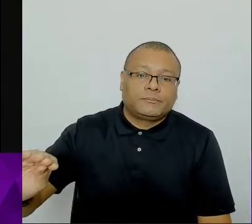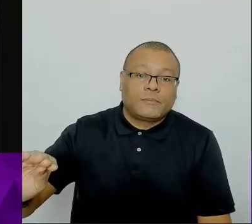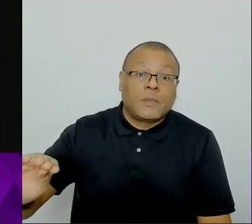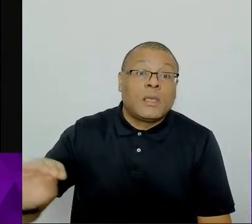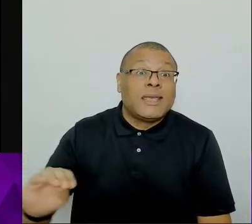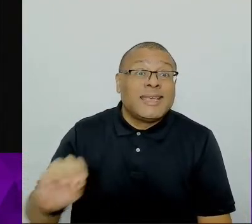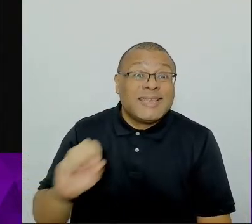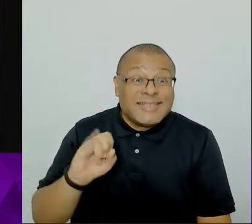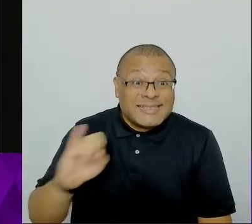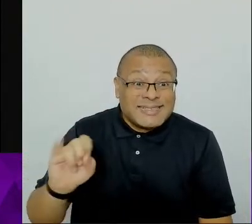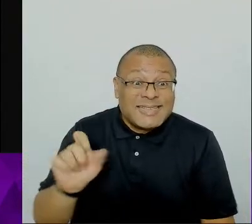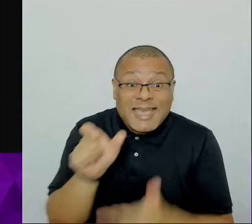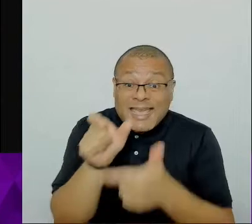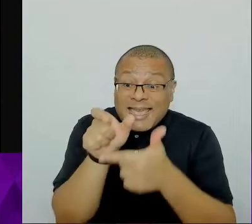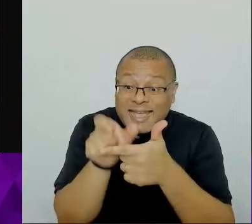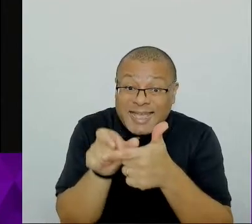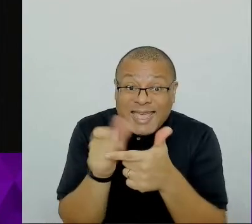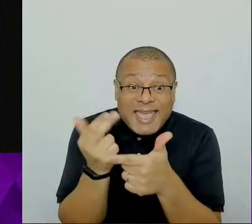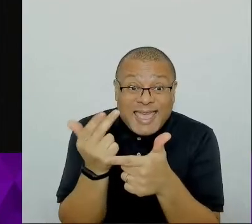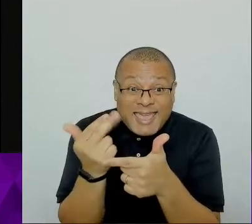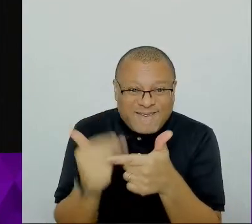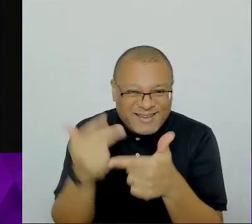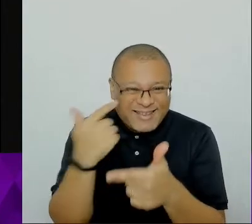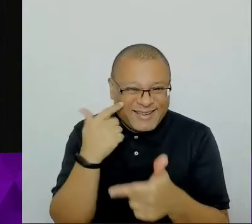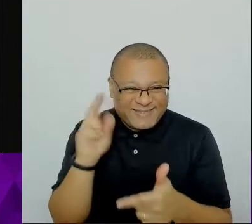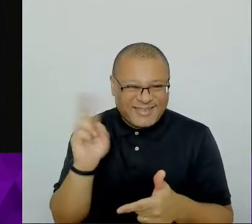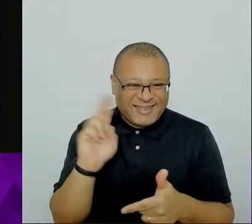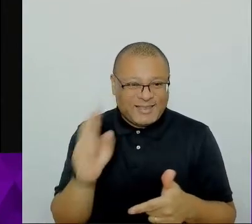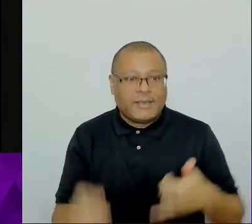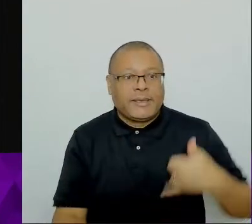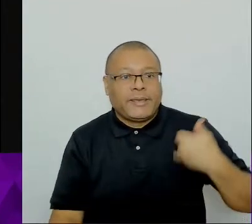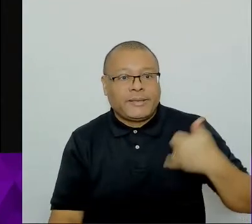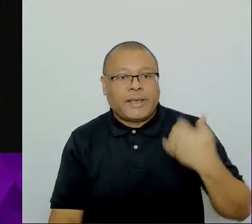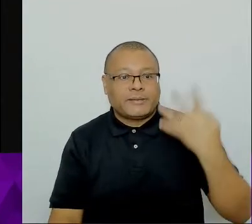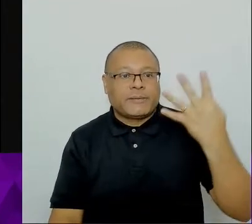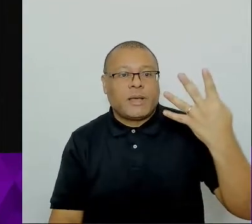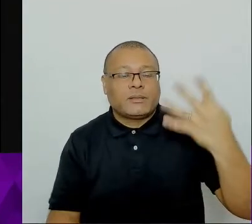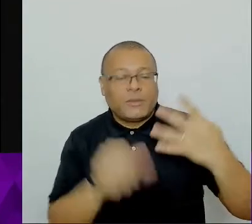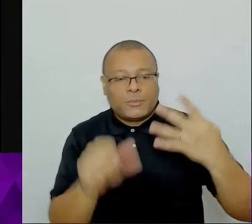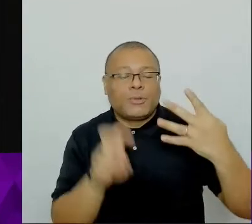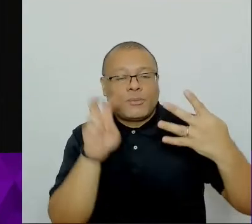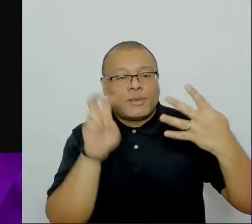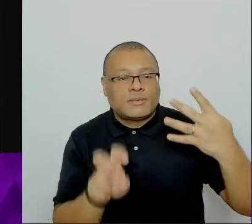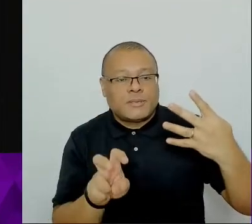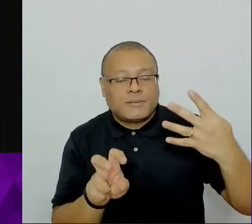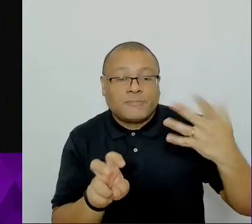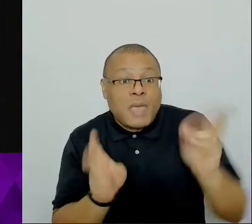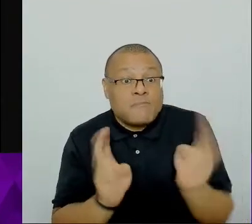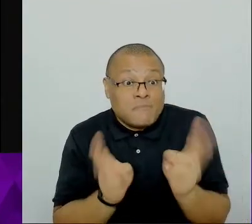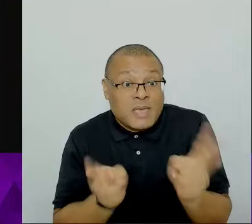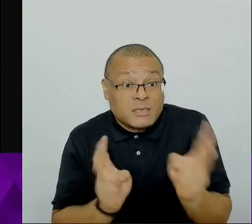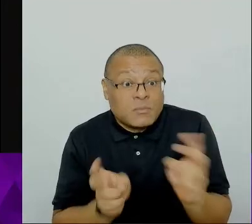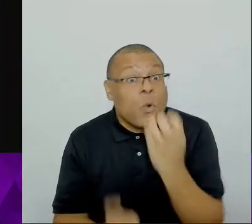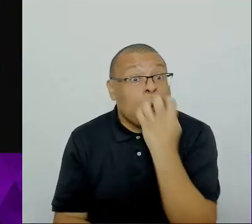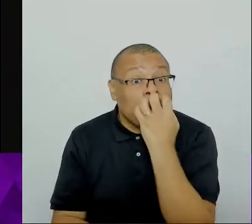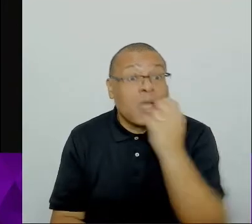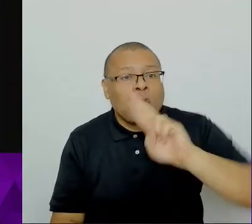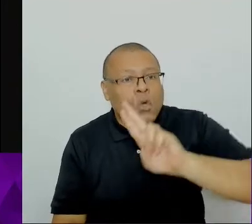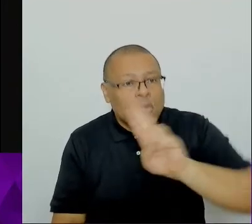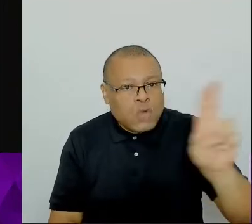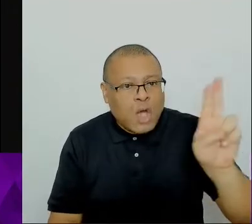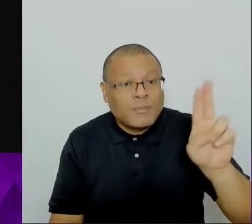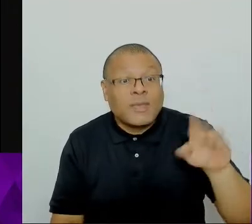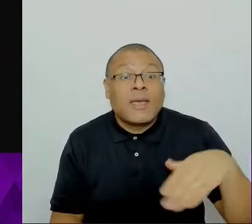alguns campos eles sejam repetidos, por exemplo, aqui eu tenho a idade do cão 4 e eu estou atualizando ele para a idade do cão 5. Só que utilizar